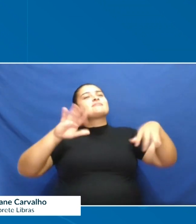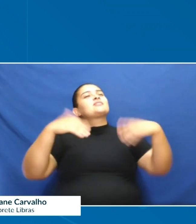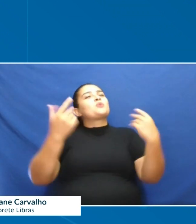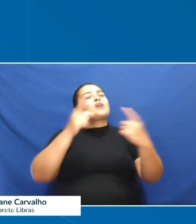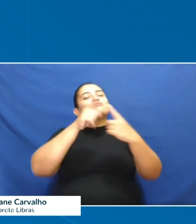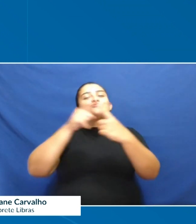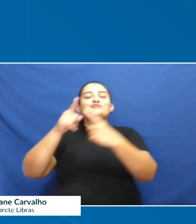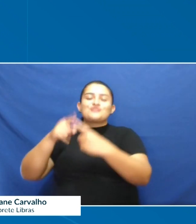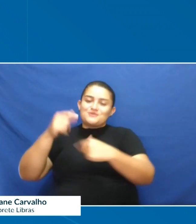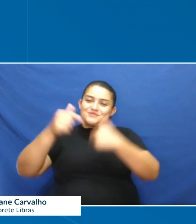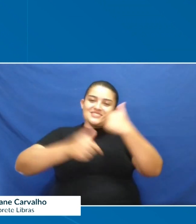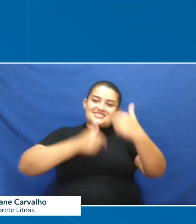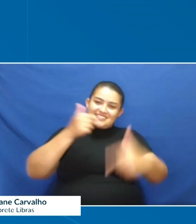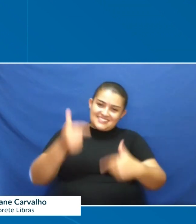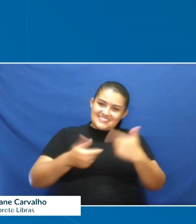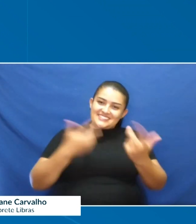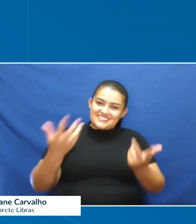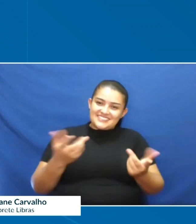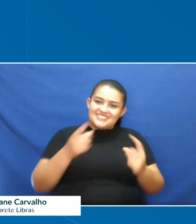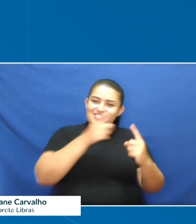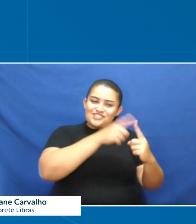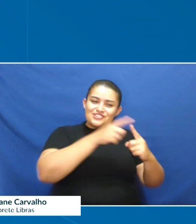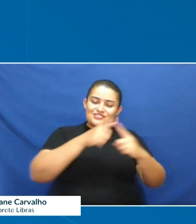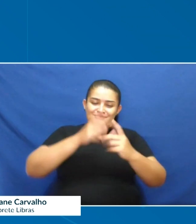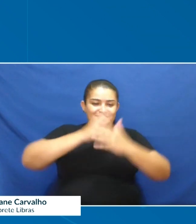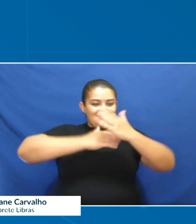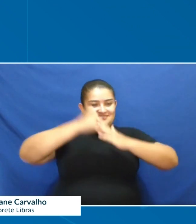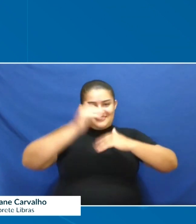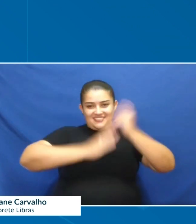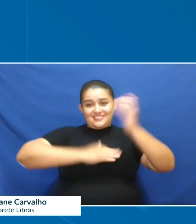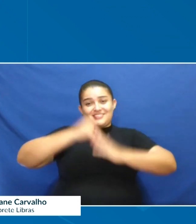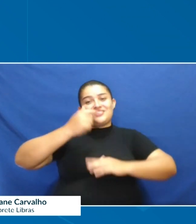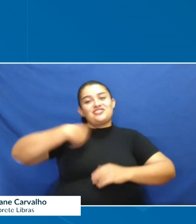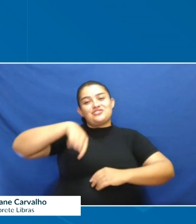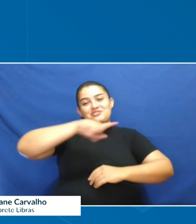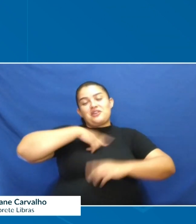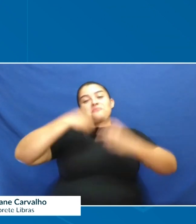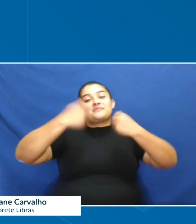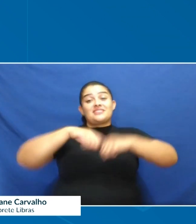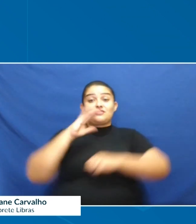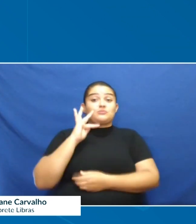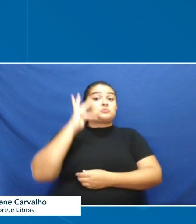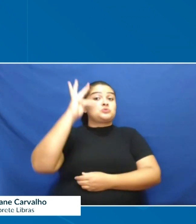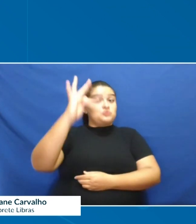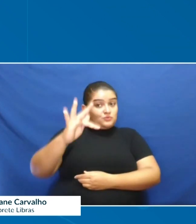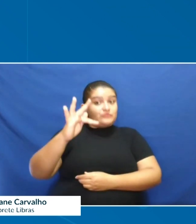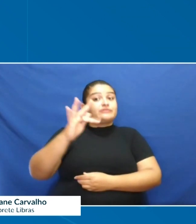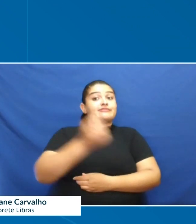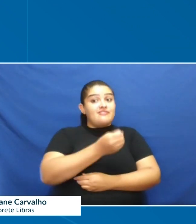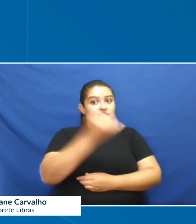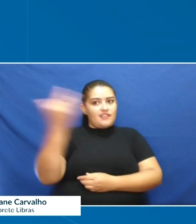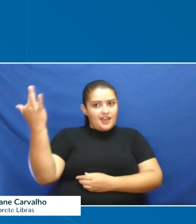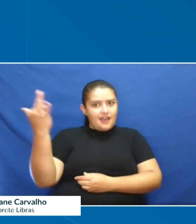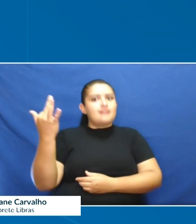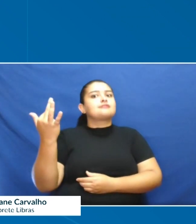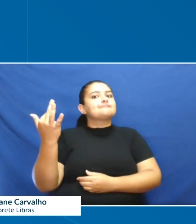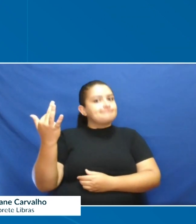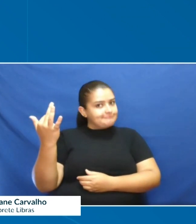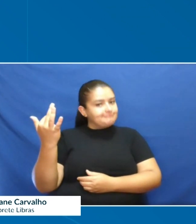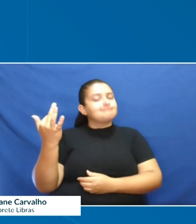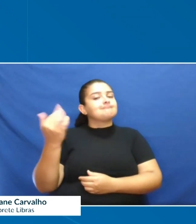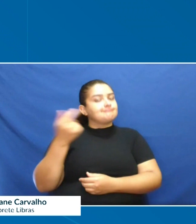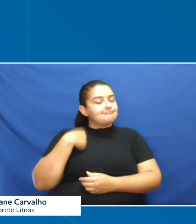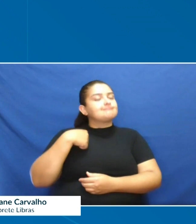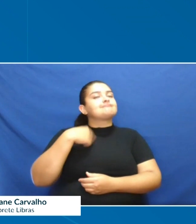indústria, que tipo de profissionais nós vamos precisar no futuro, e serão muitos, para atender